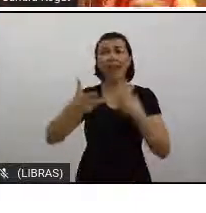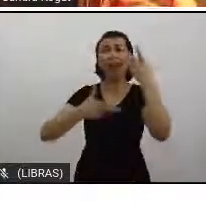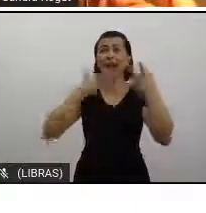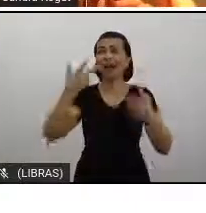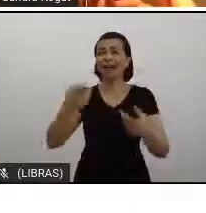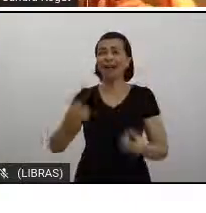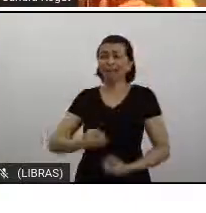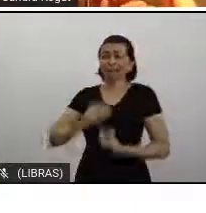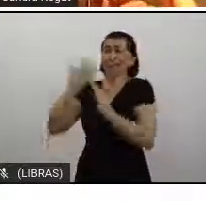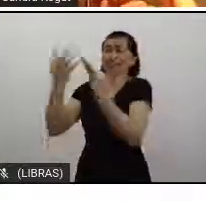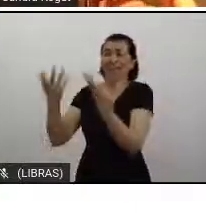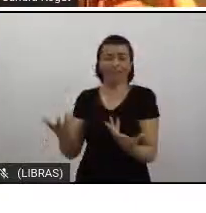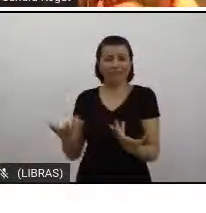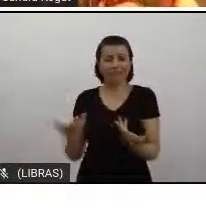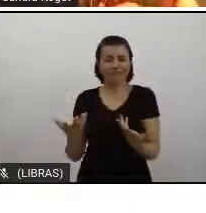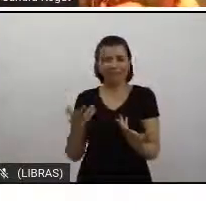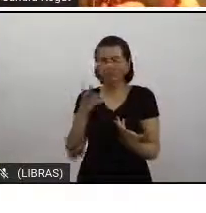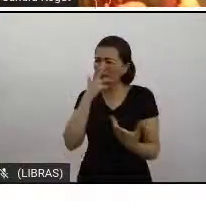O que está